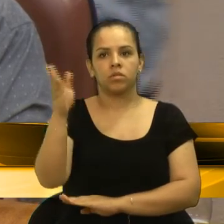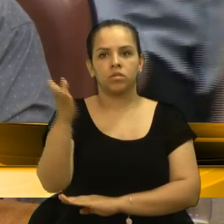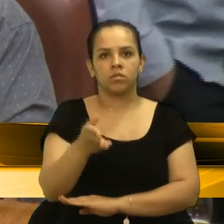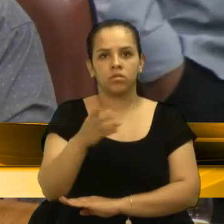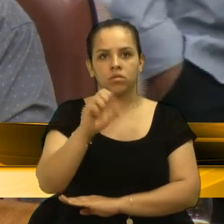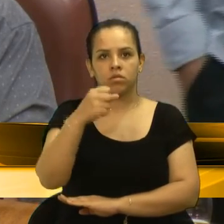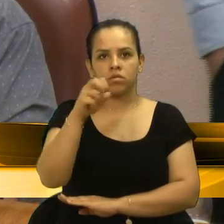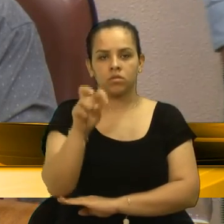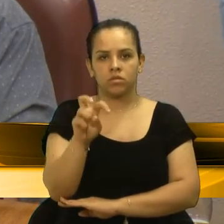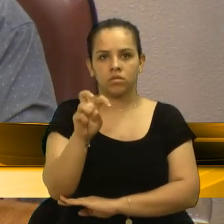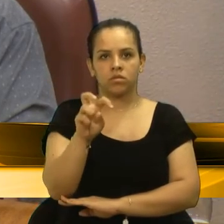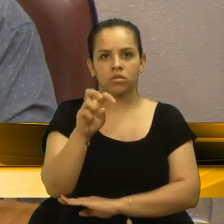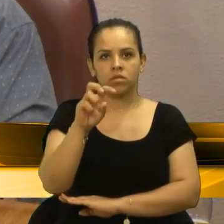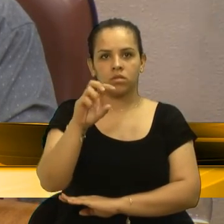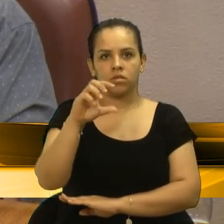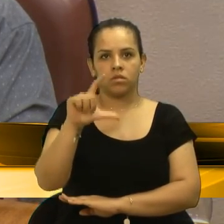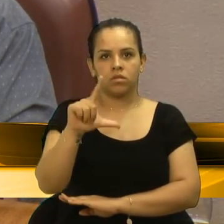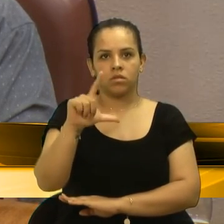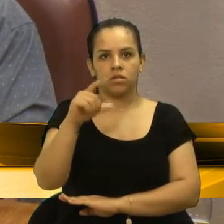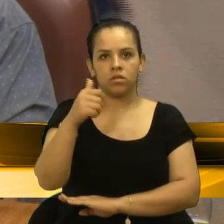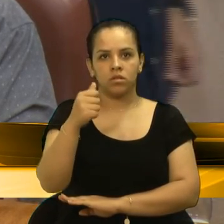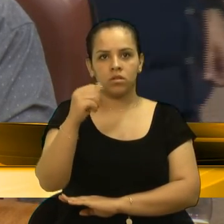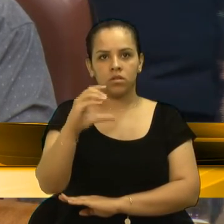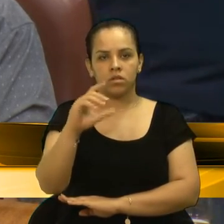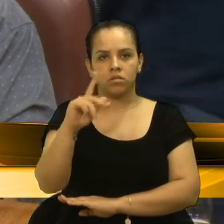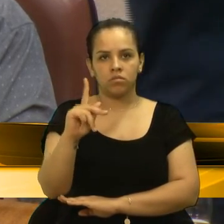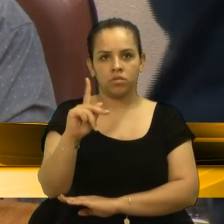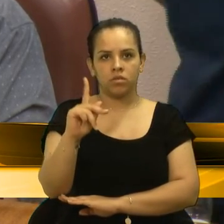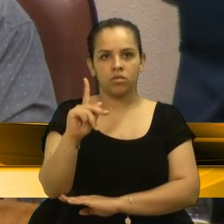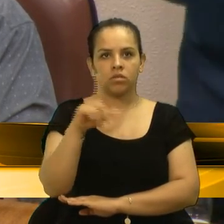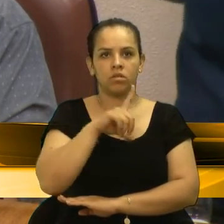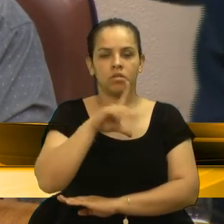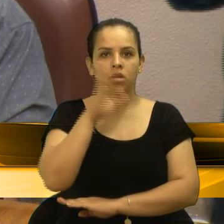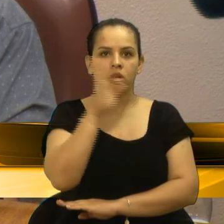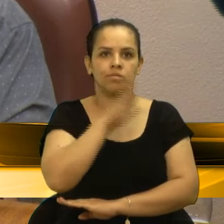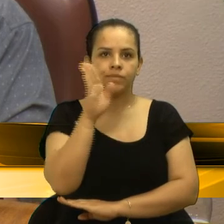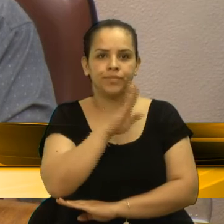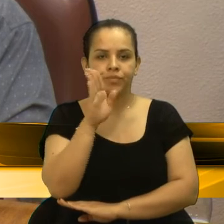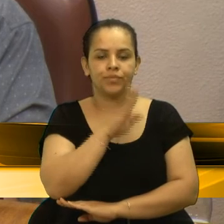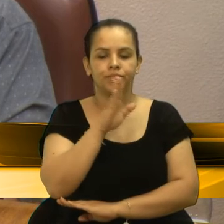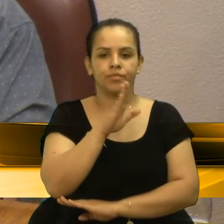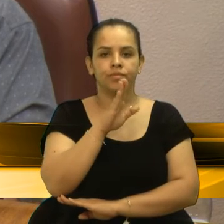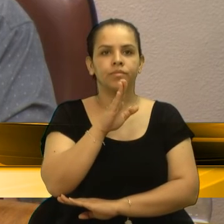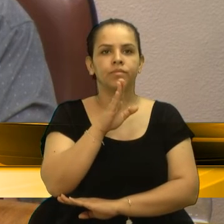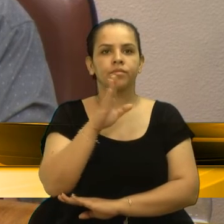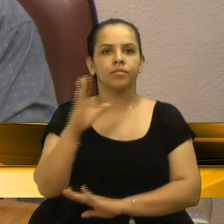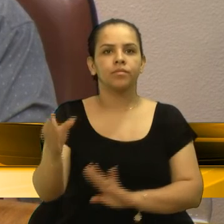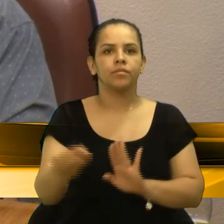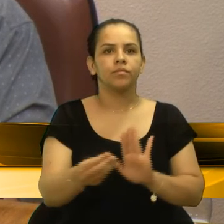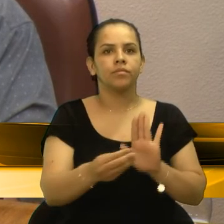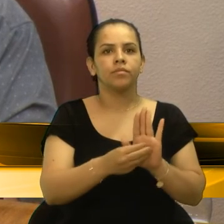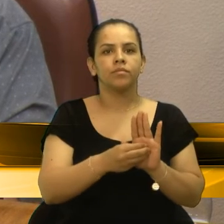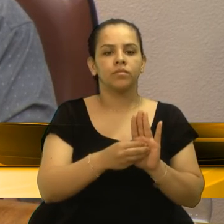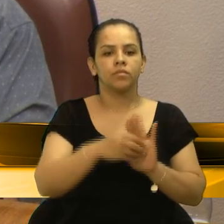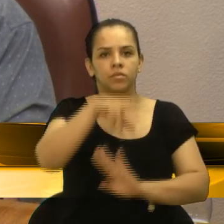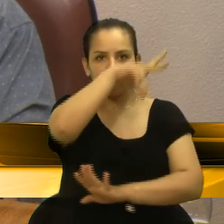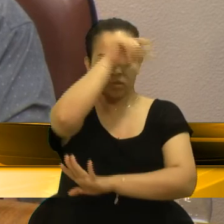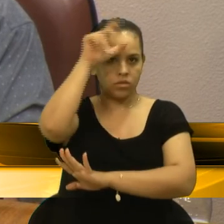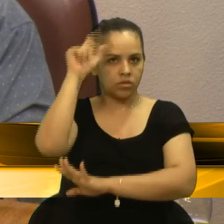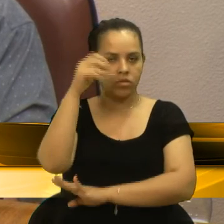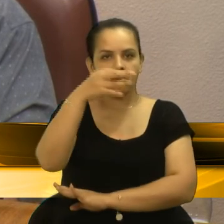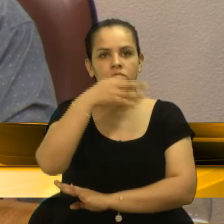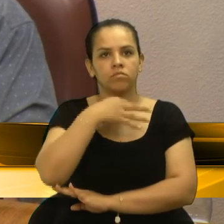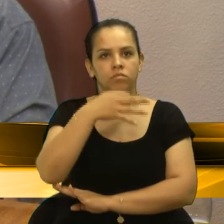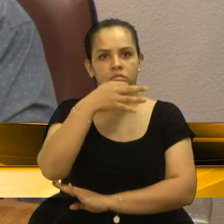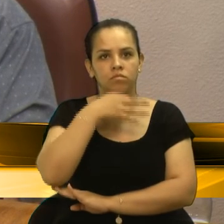7.347/85, LACP, defiro a tutela de urgência a fim de determinar no município de Caxias do